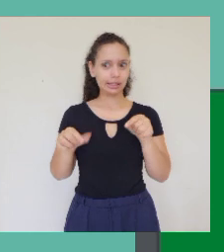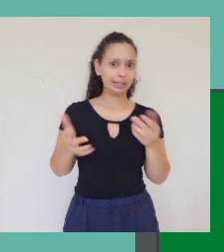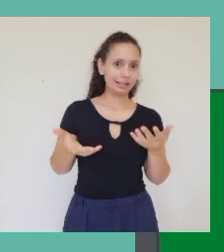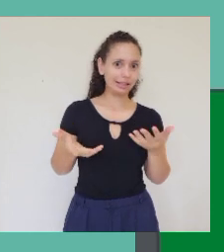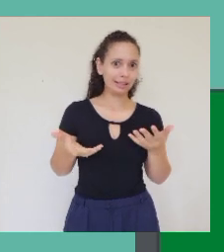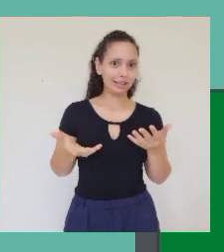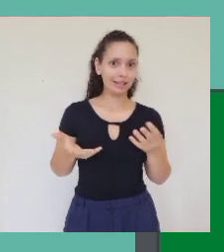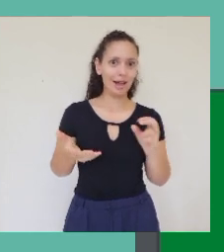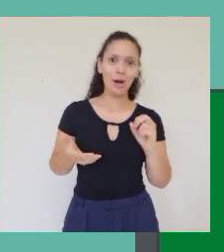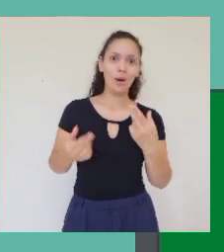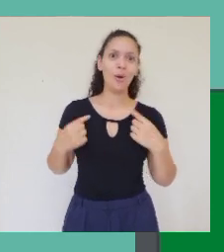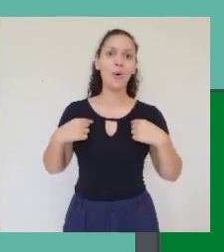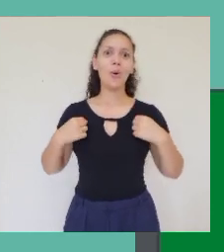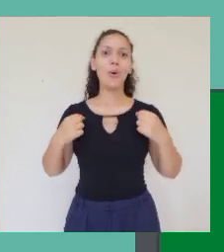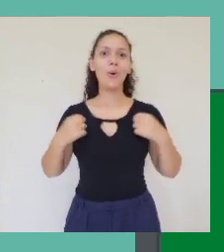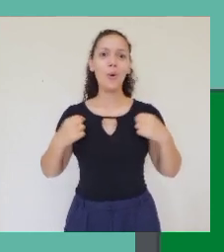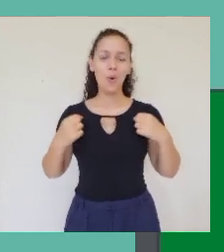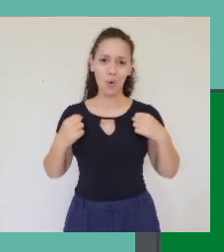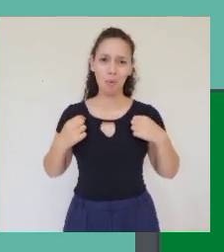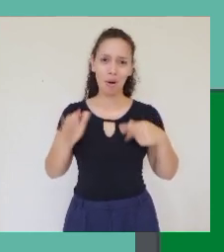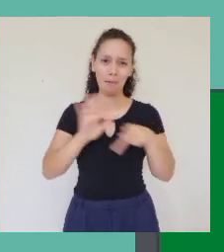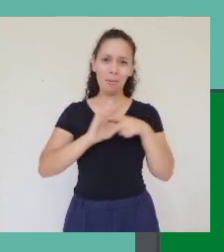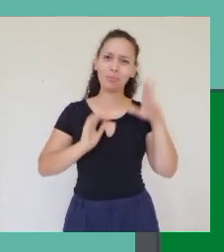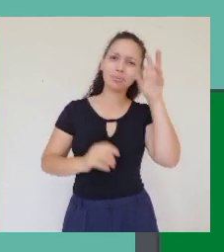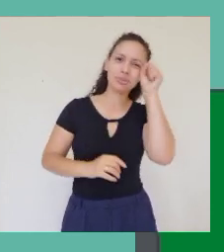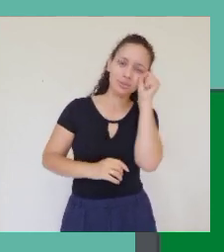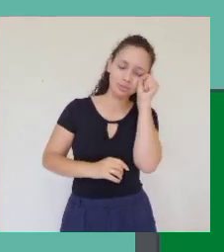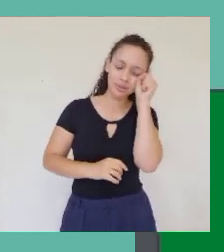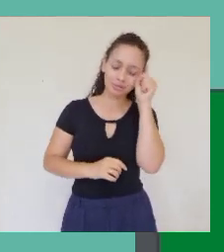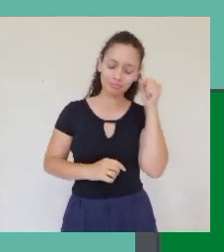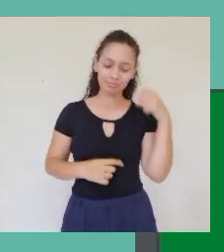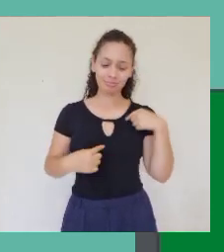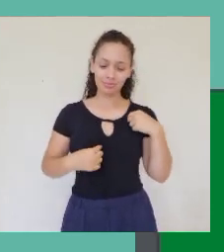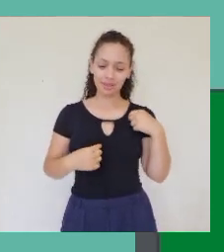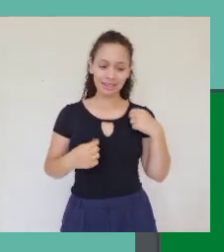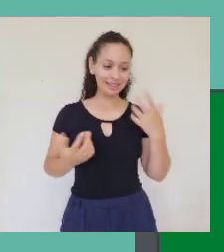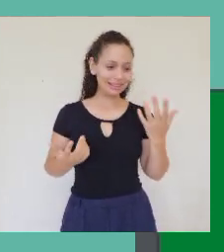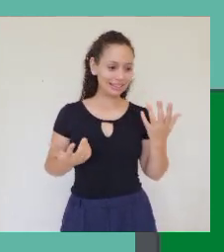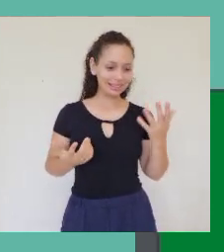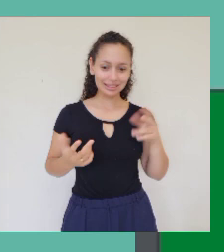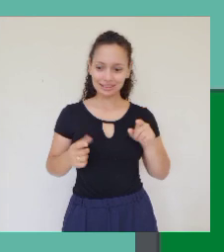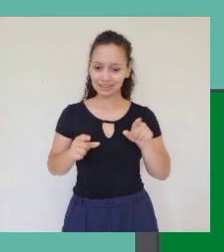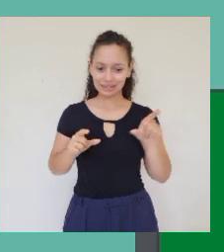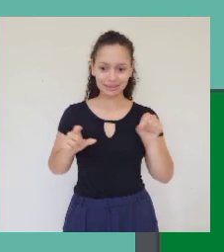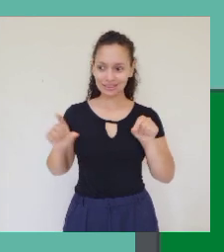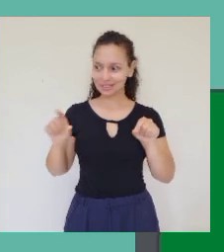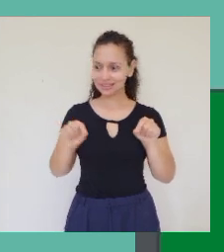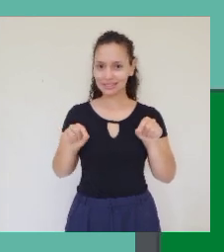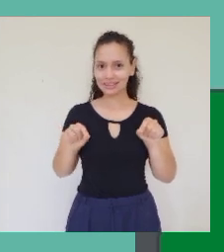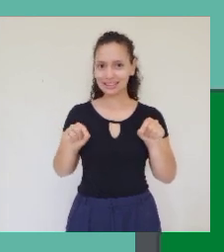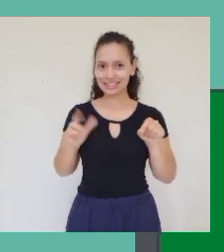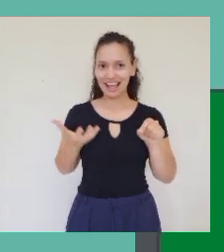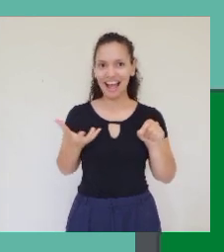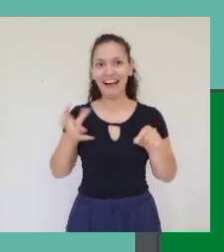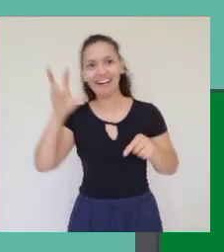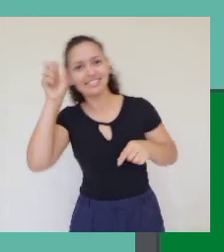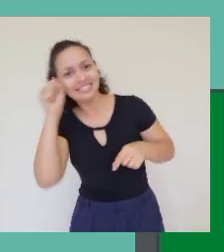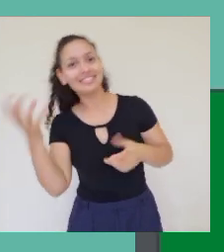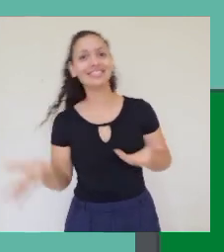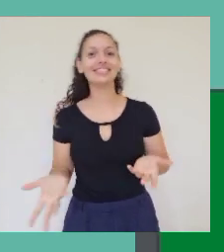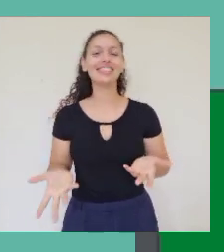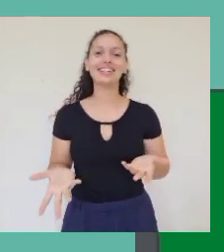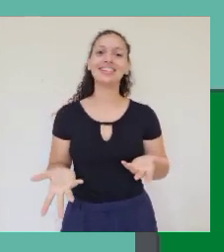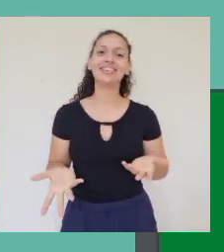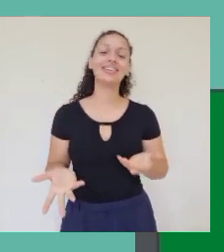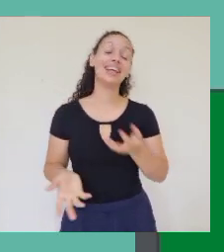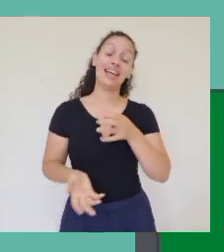A tendência de você estudar pouco tempo e dormir é muito maior do que se você vestir uma roupa mais confortável, adequada, sentar